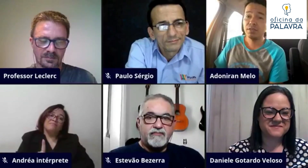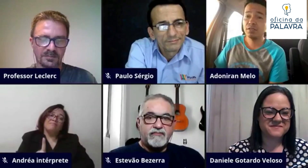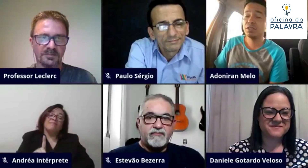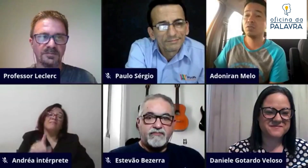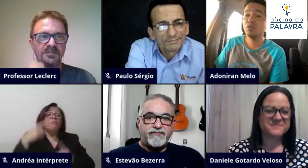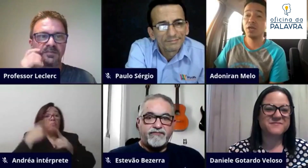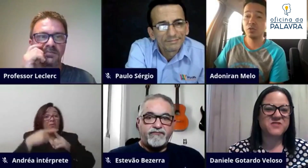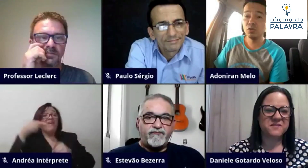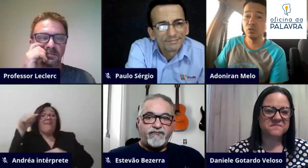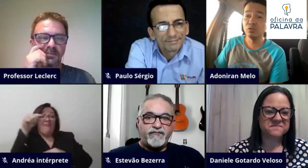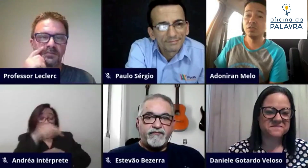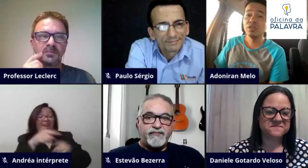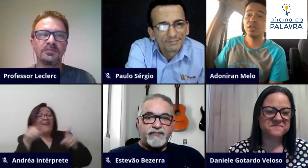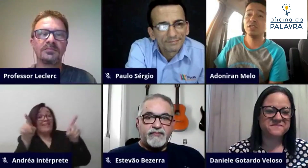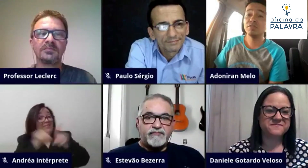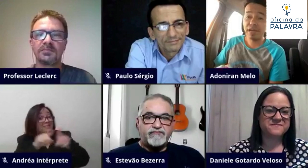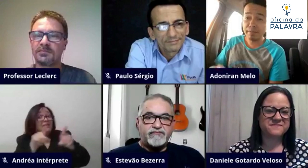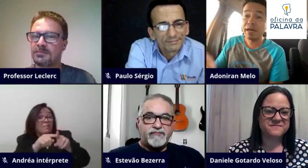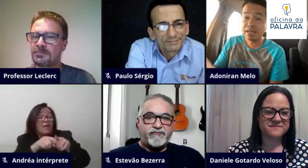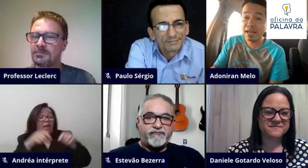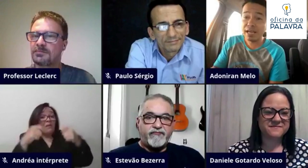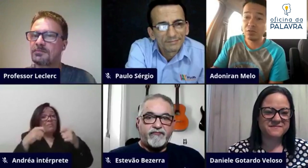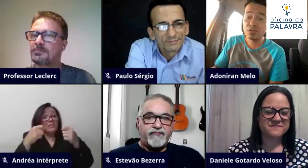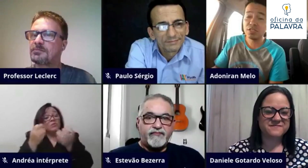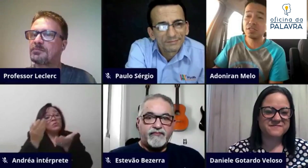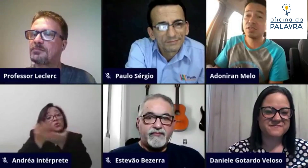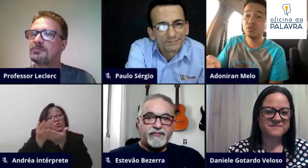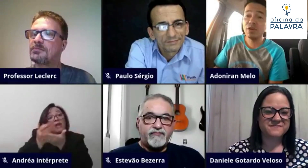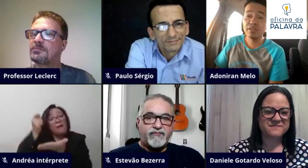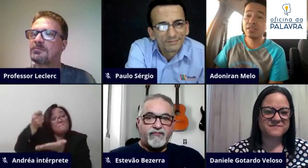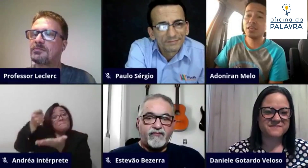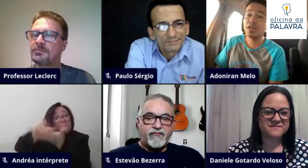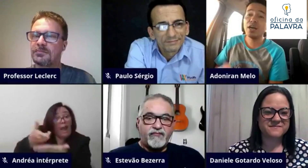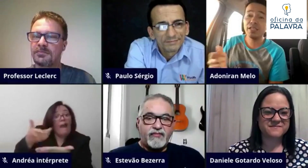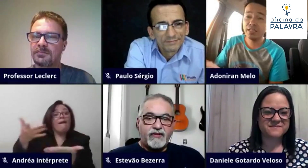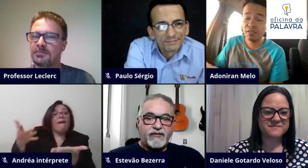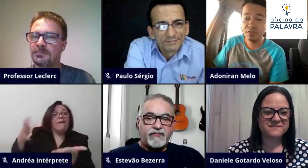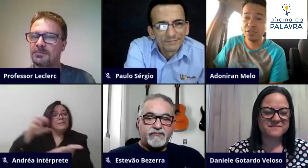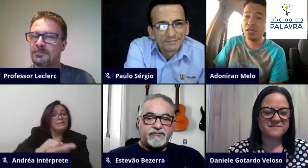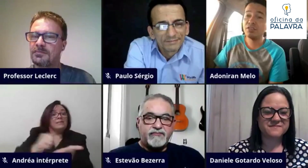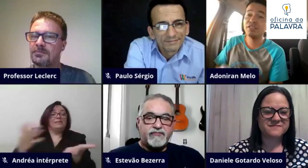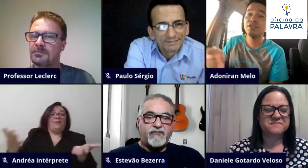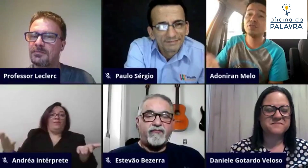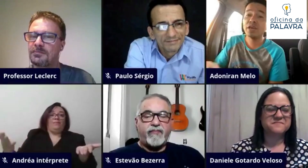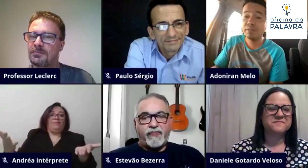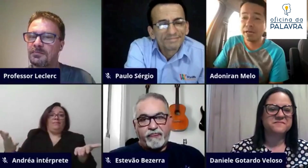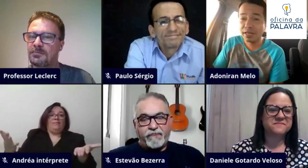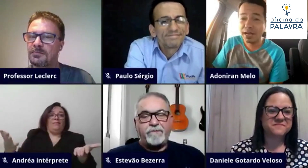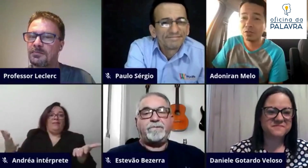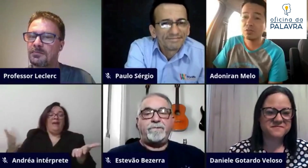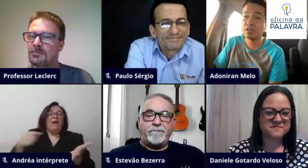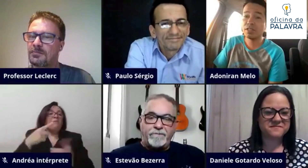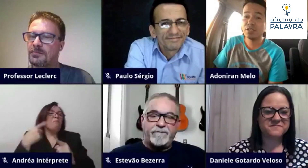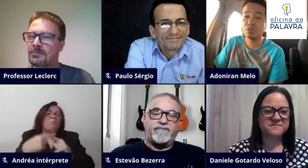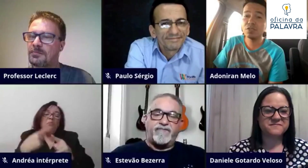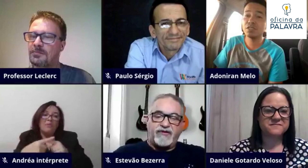também. Então, um aluno, ele vai pagar a sua inscrição, não acha que ele é deficiente, ele não vai pagar a sua